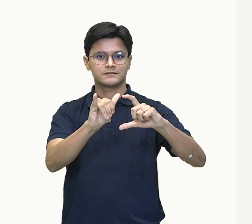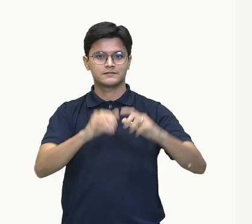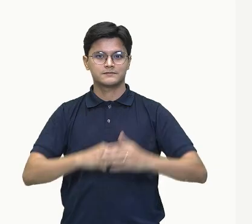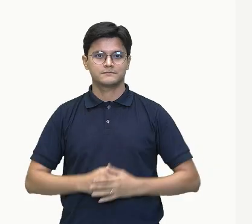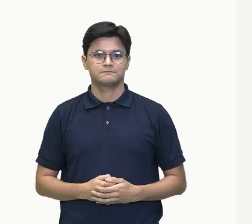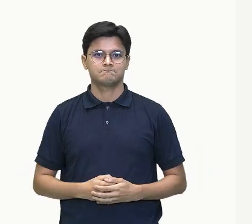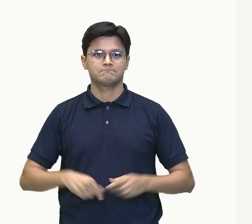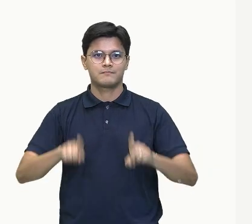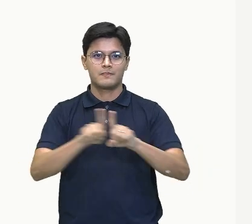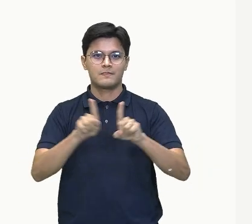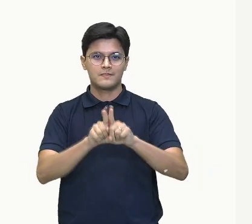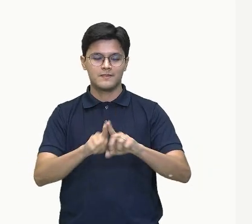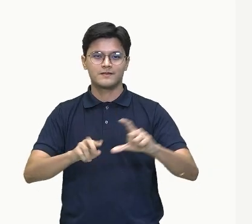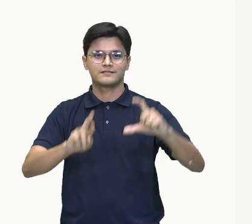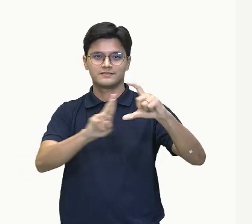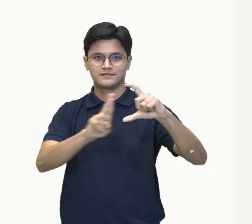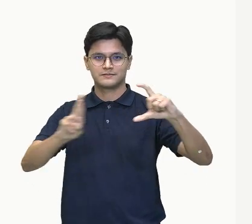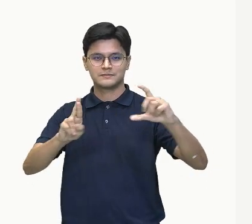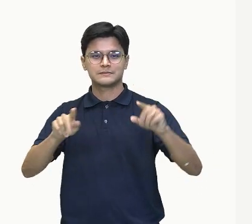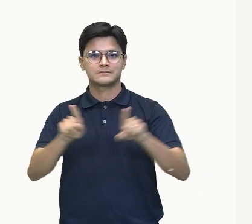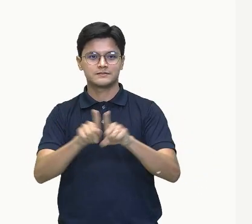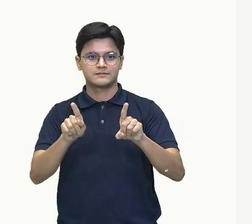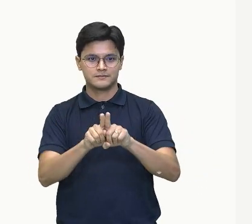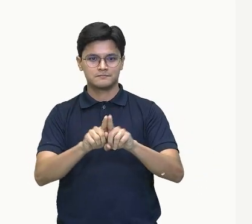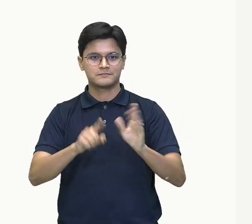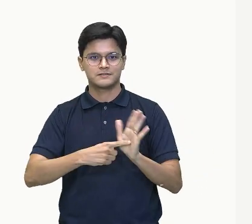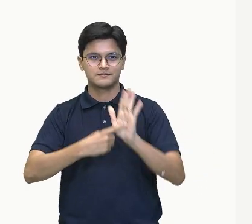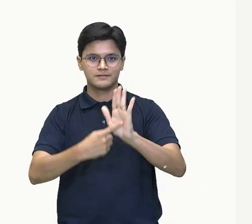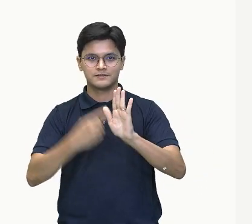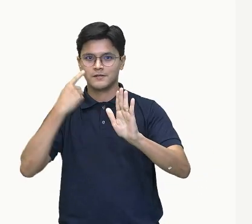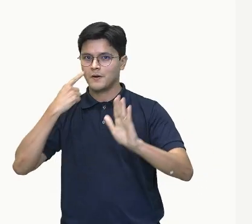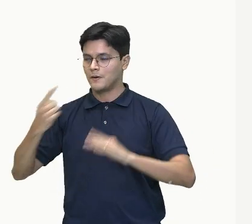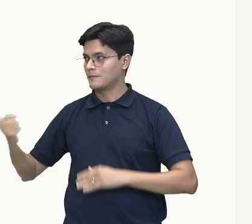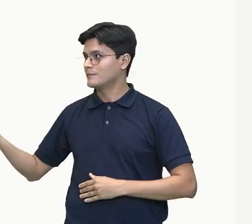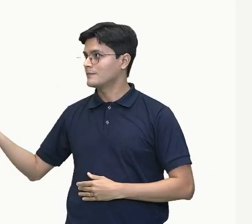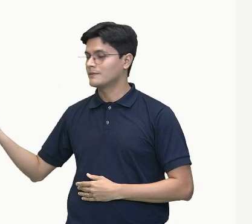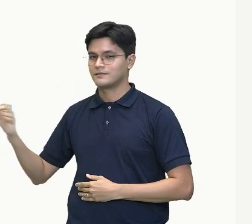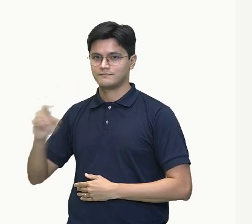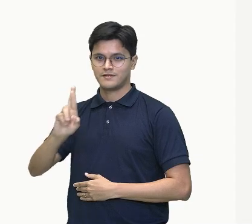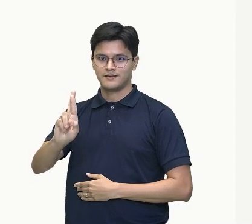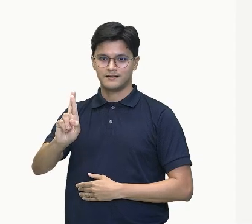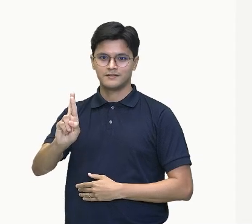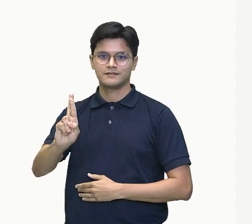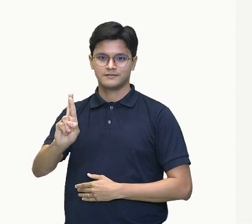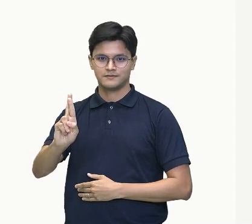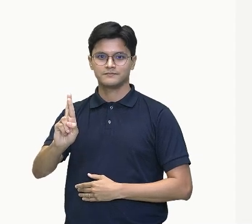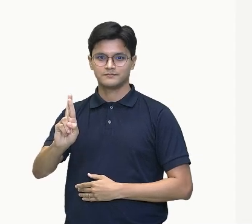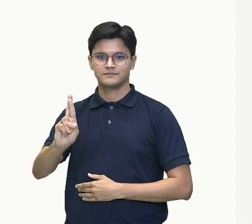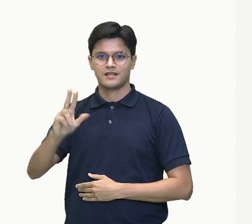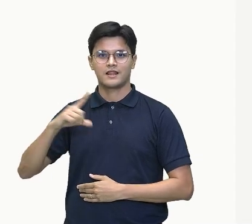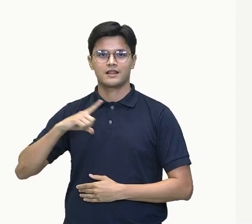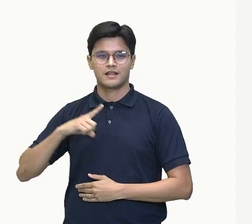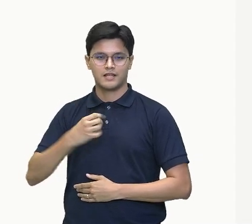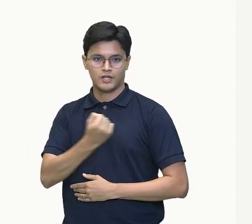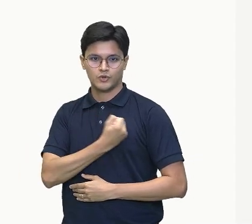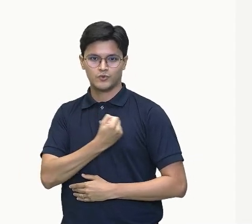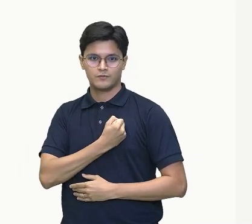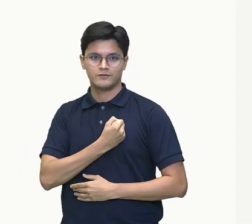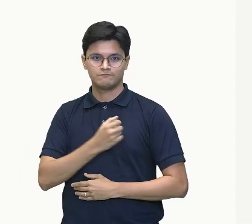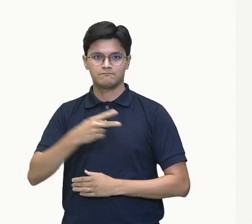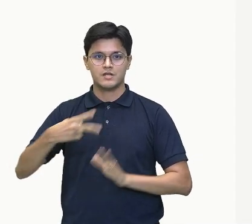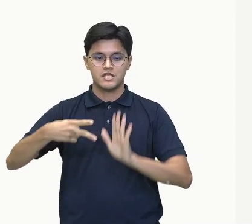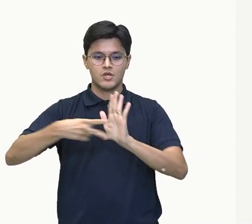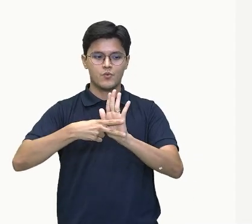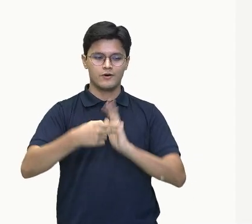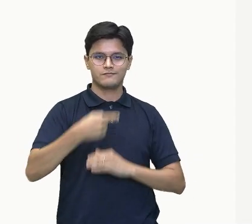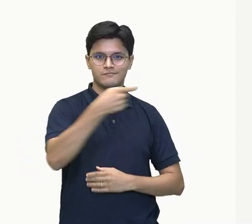raio também vai estar expresso aqui na nossa equação, ó, esse valor aqui depois da igualdade, tá? Então, a gente sempre